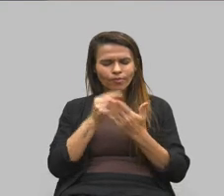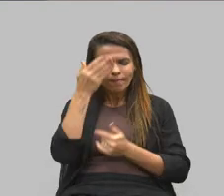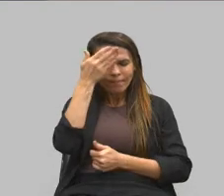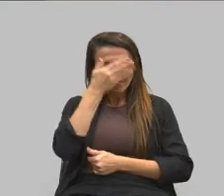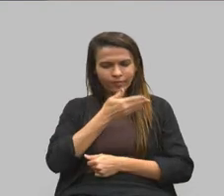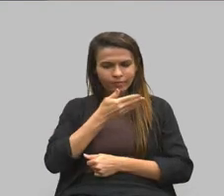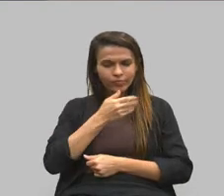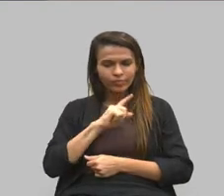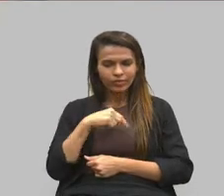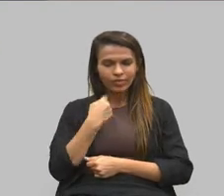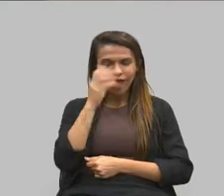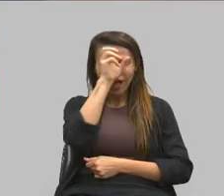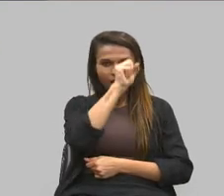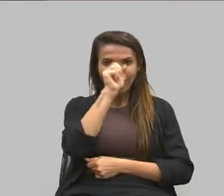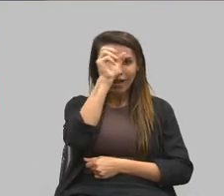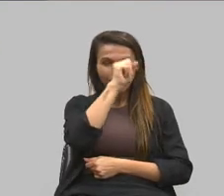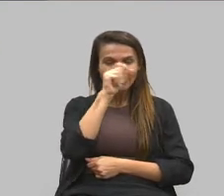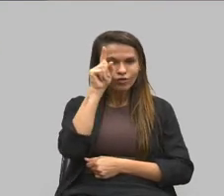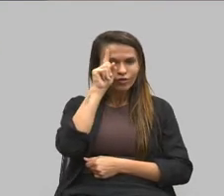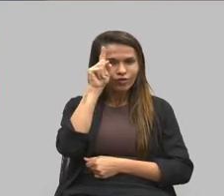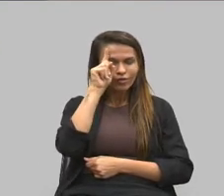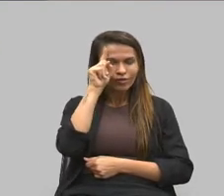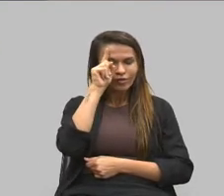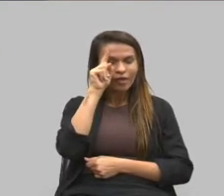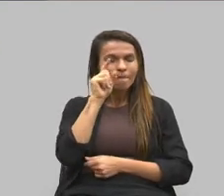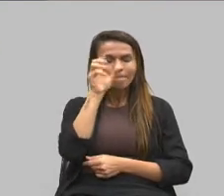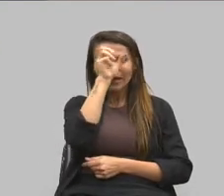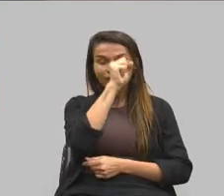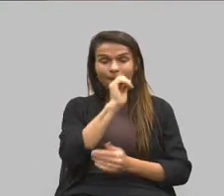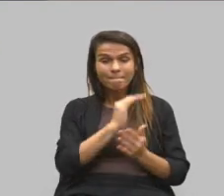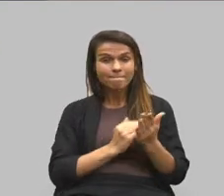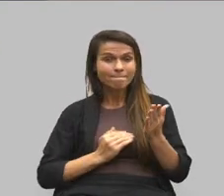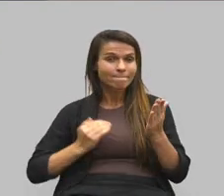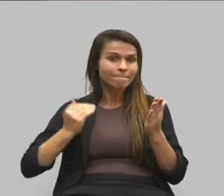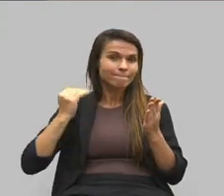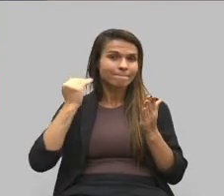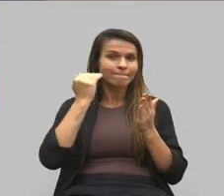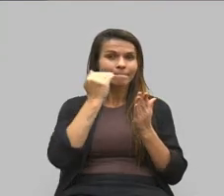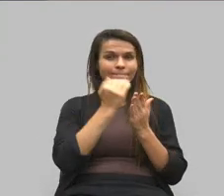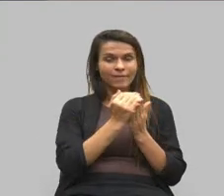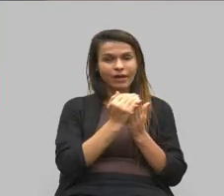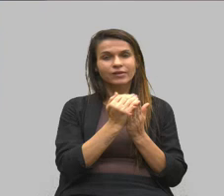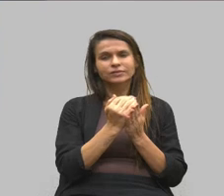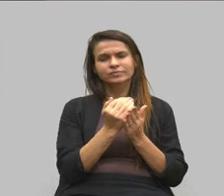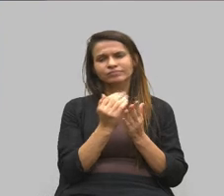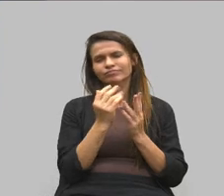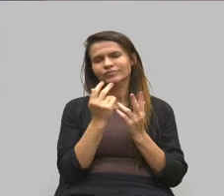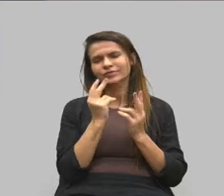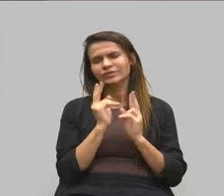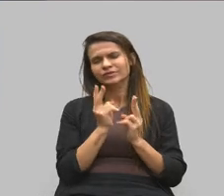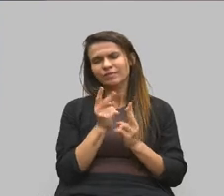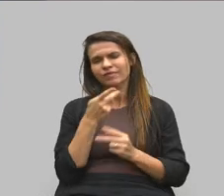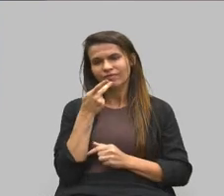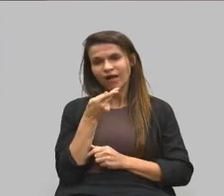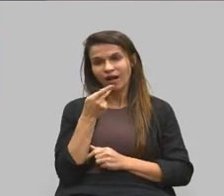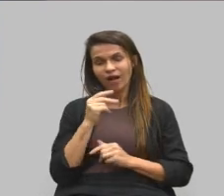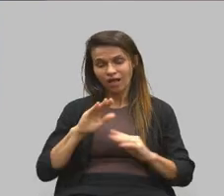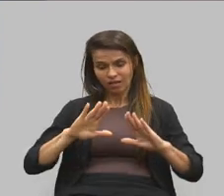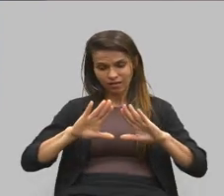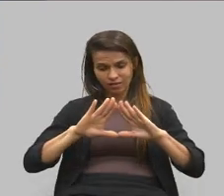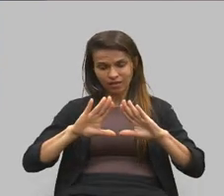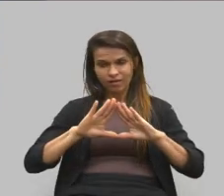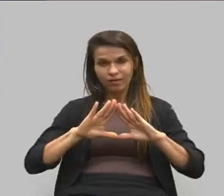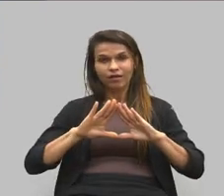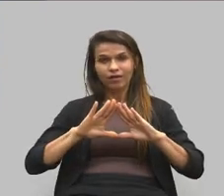dia vamos aprender cada vez mais como nós sempre dizemos essa casa aqui funciona